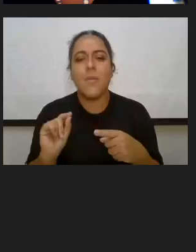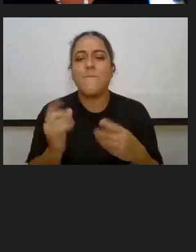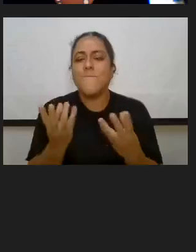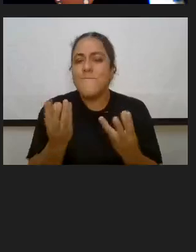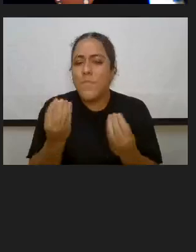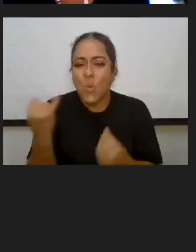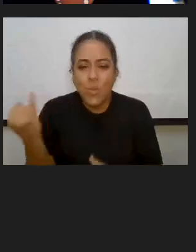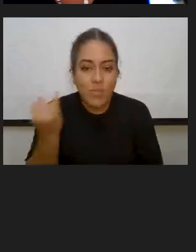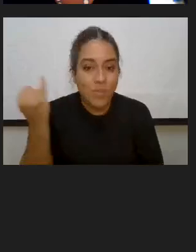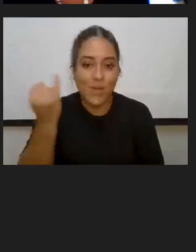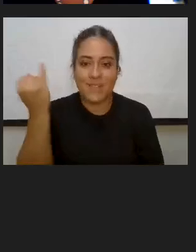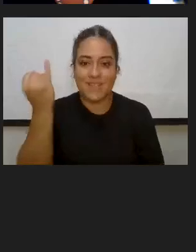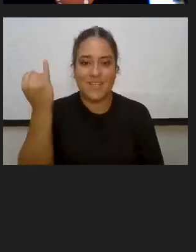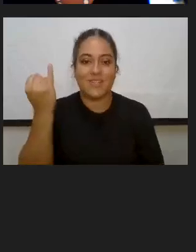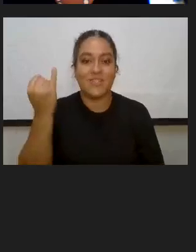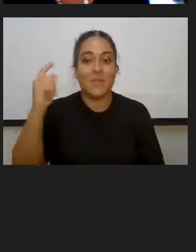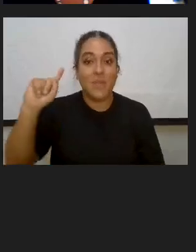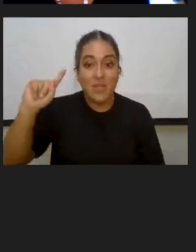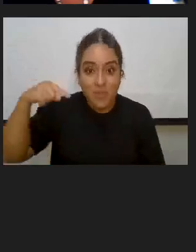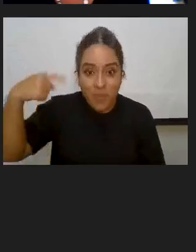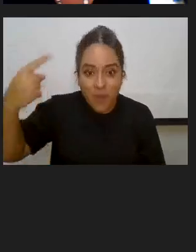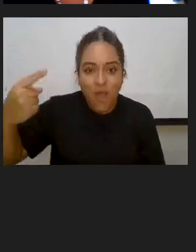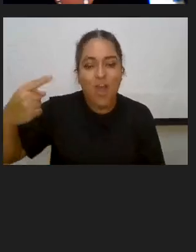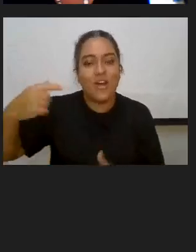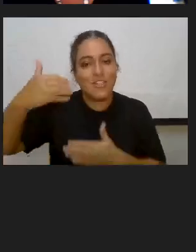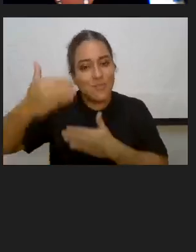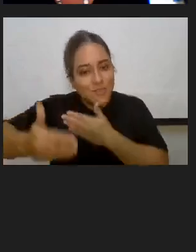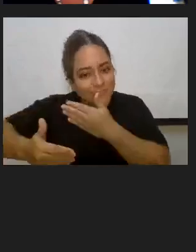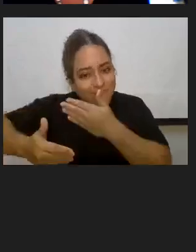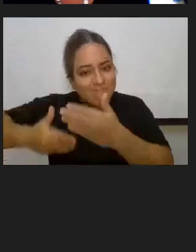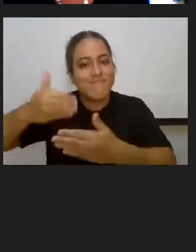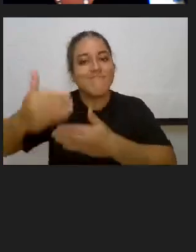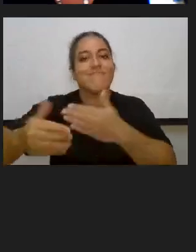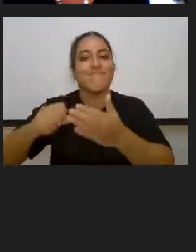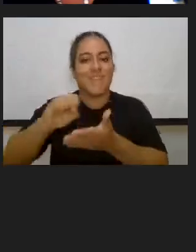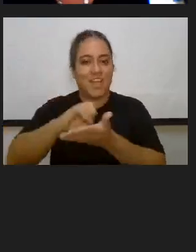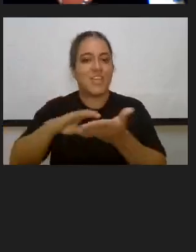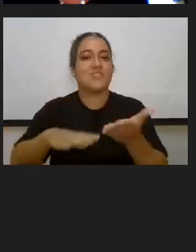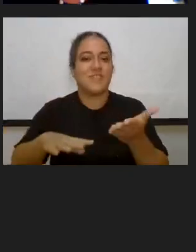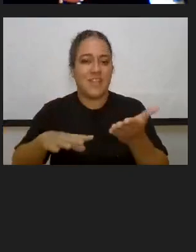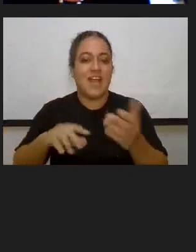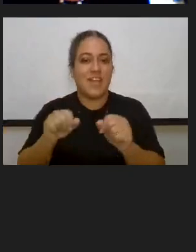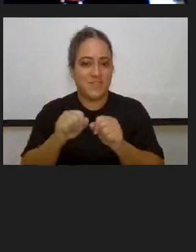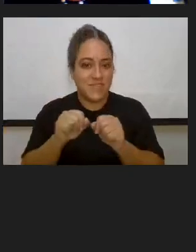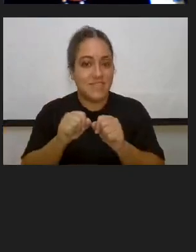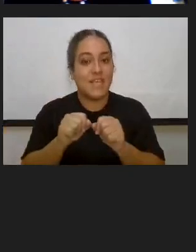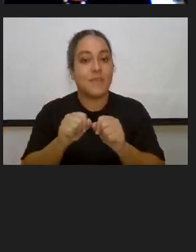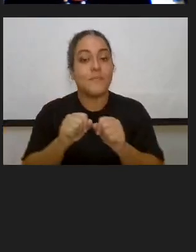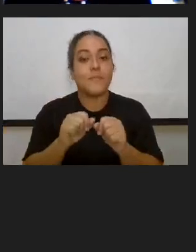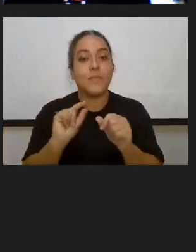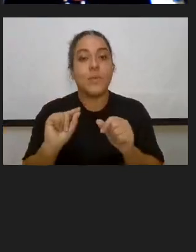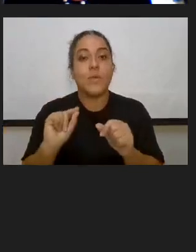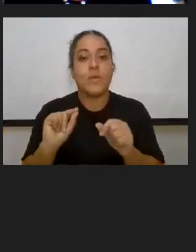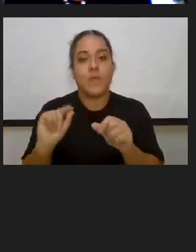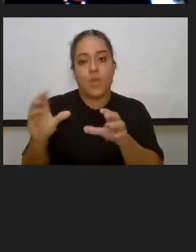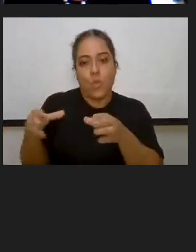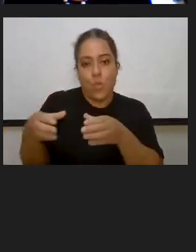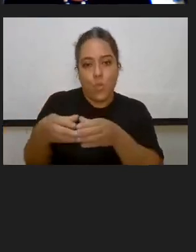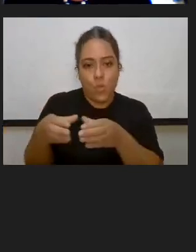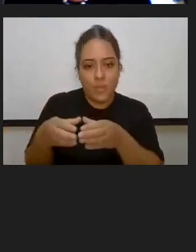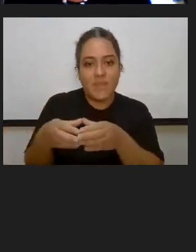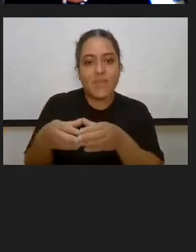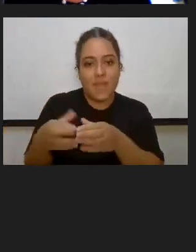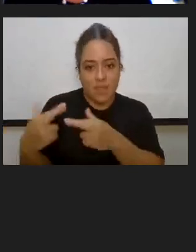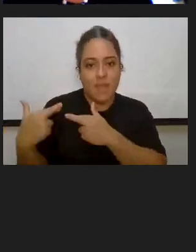importante para os próximos passos que a gente vai precisar dar enquanto comitê